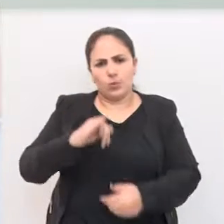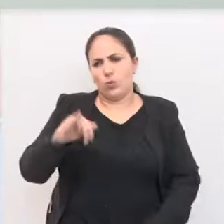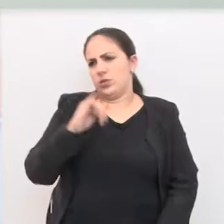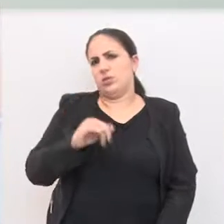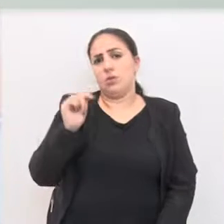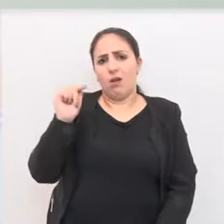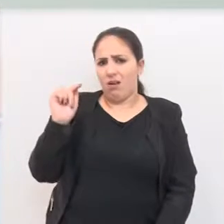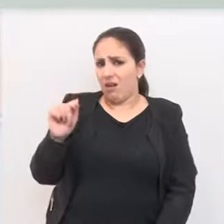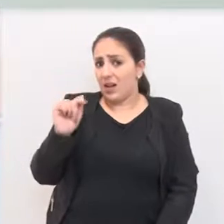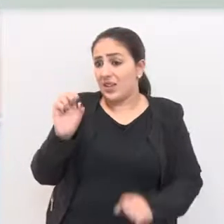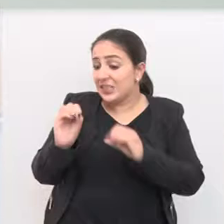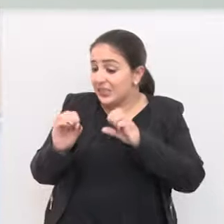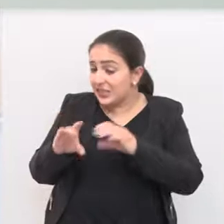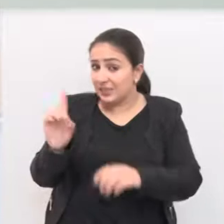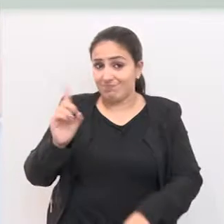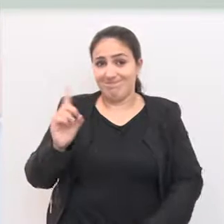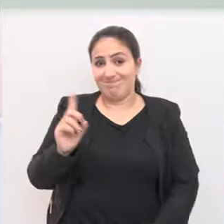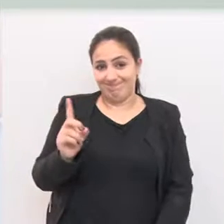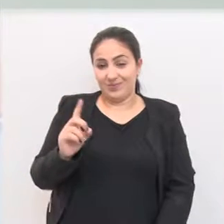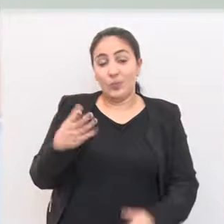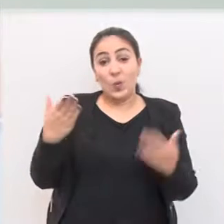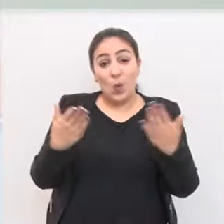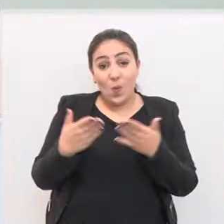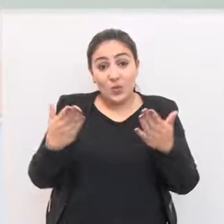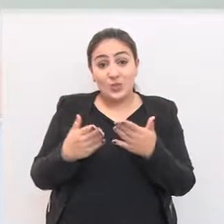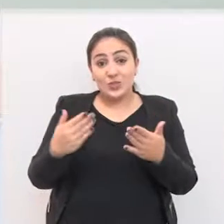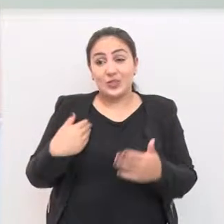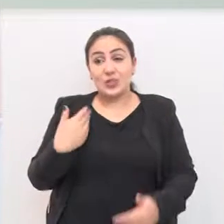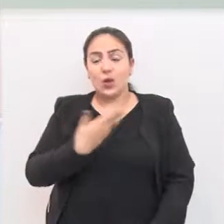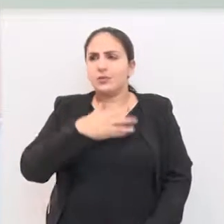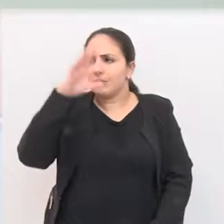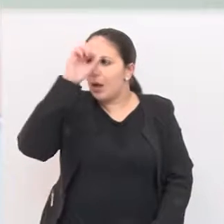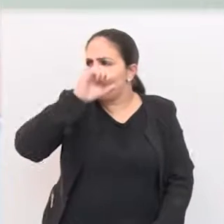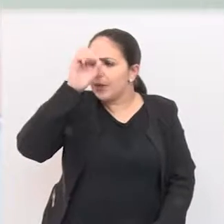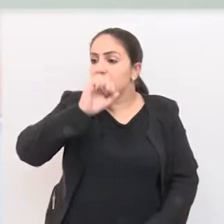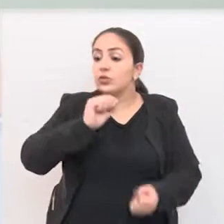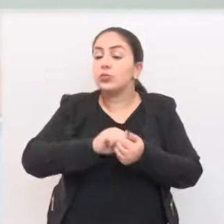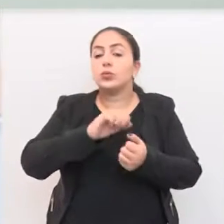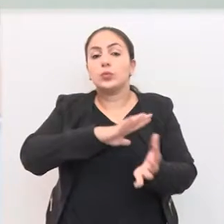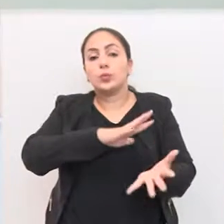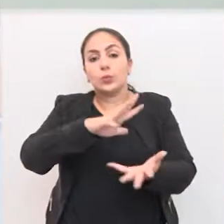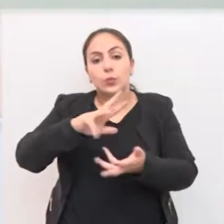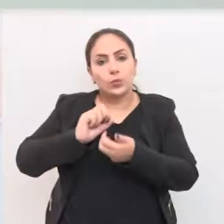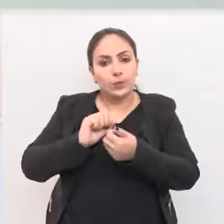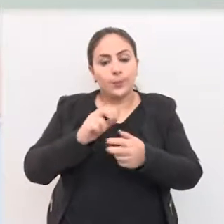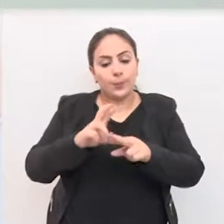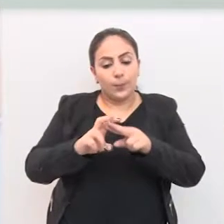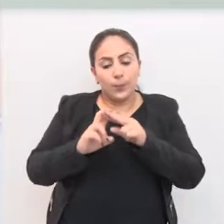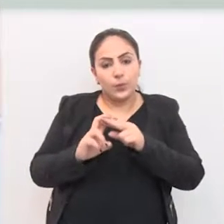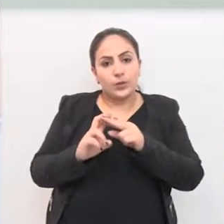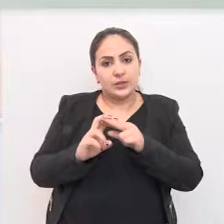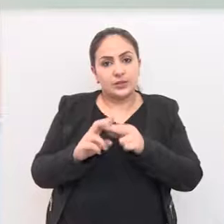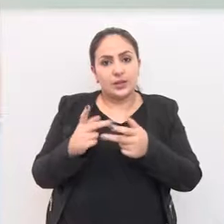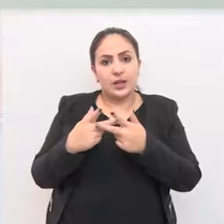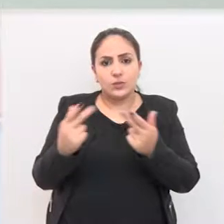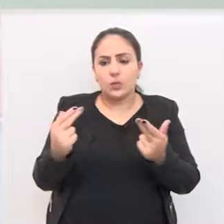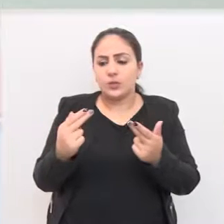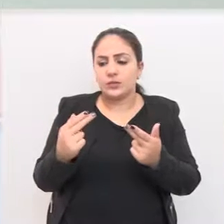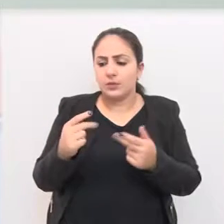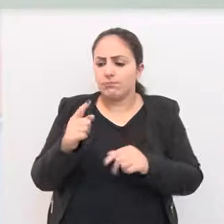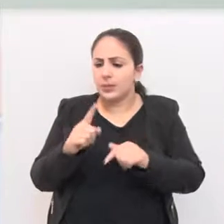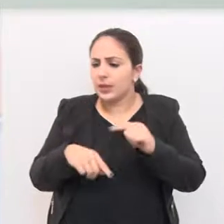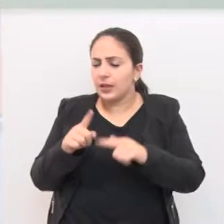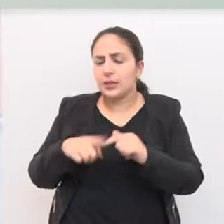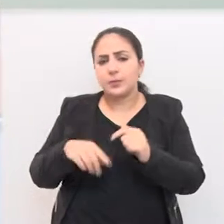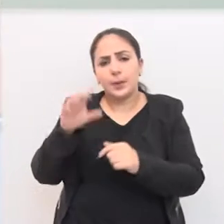importante, mas não é ela que ensina. Hoje nós aprendemos com o mundo. Então, as ferramentas para